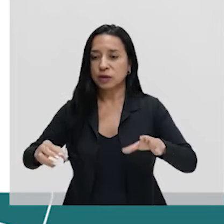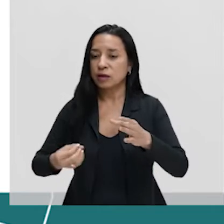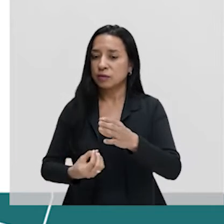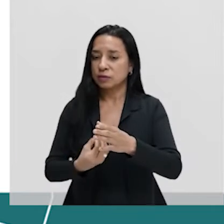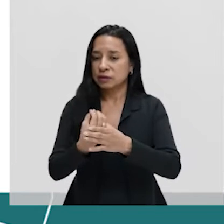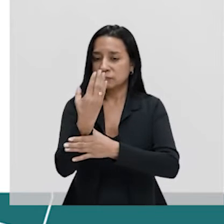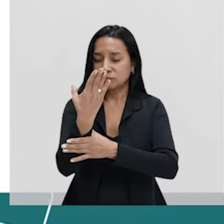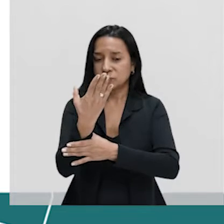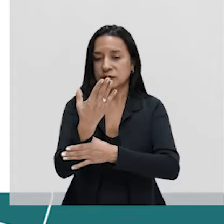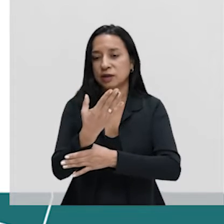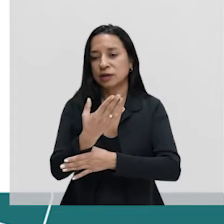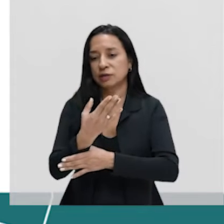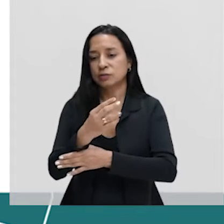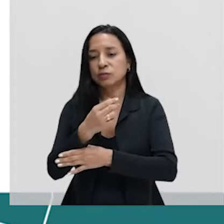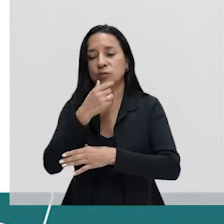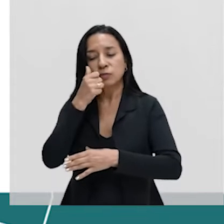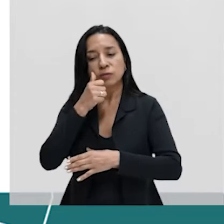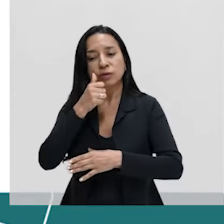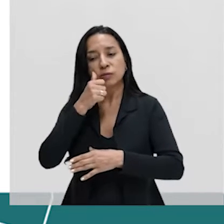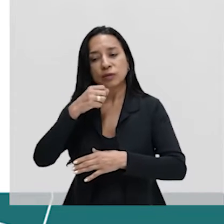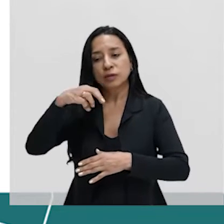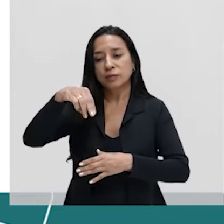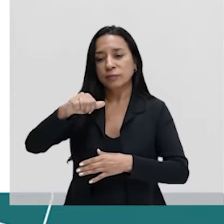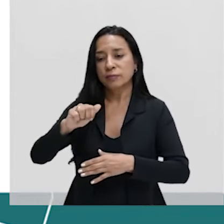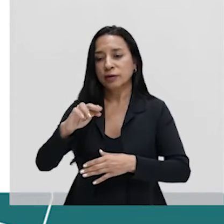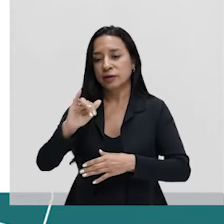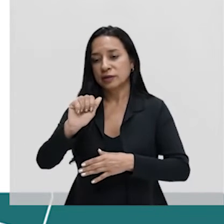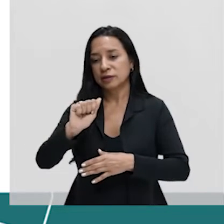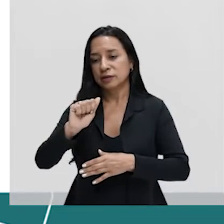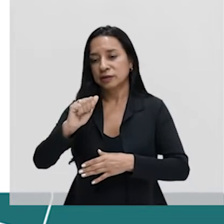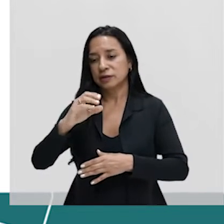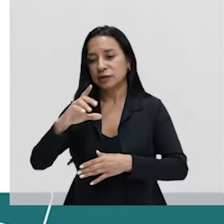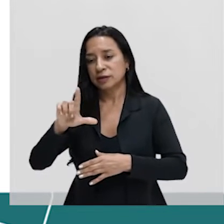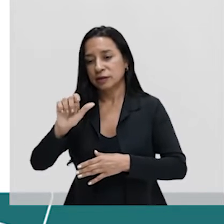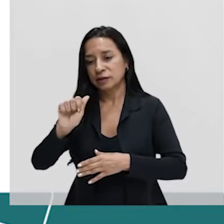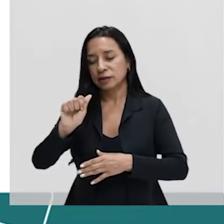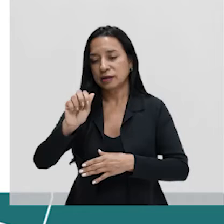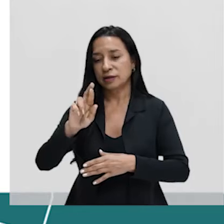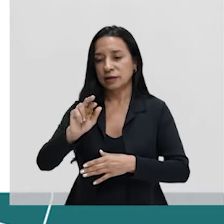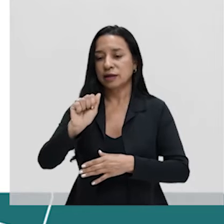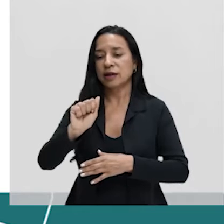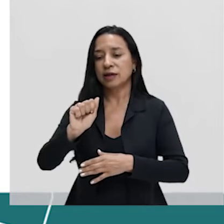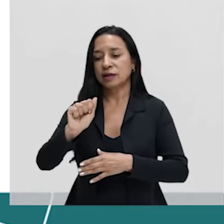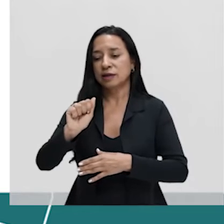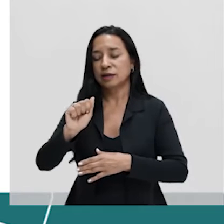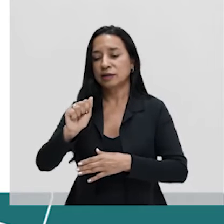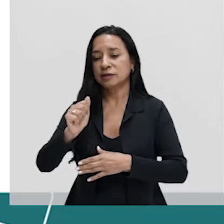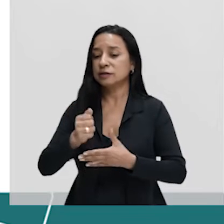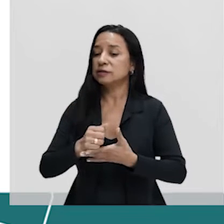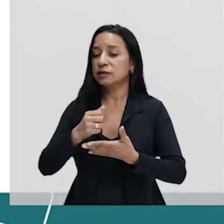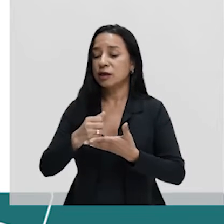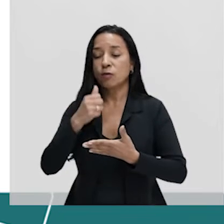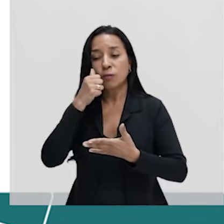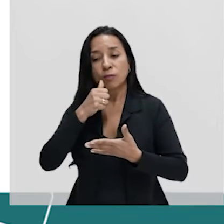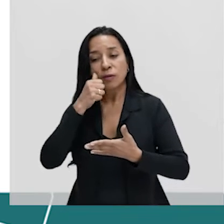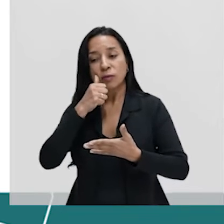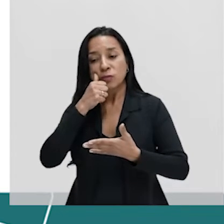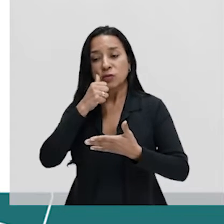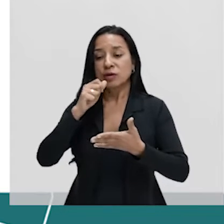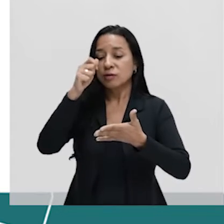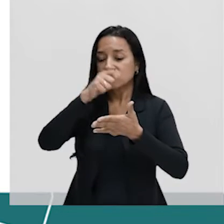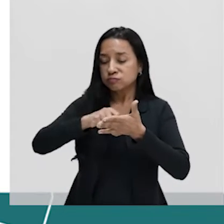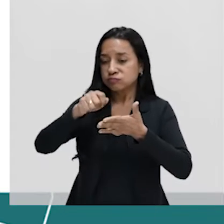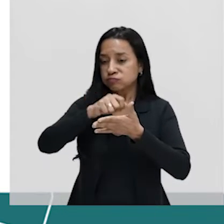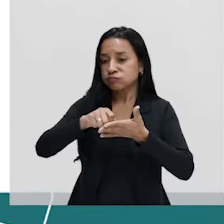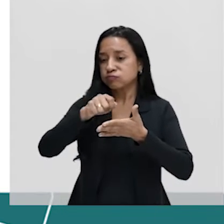que é uma autora de livros de teatro com peças infantis. A Maria Clara Machado fez parte do TBC, já falar